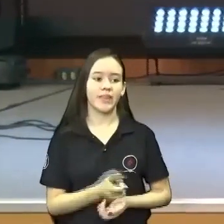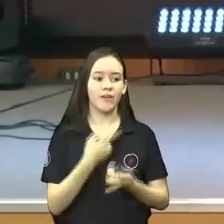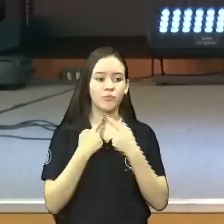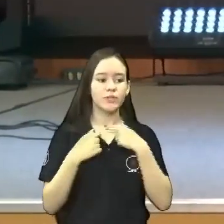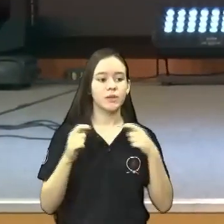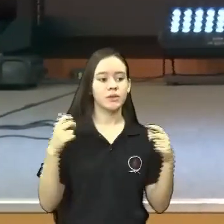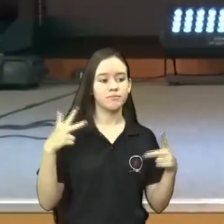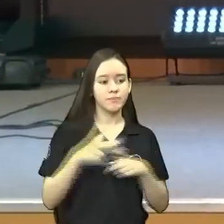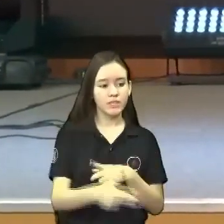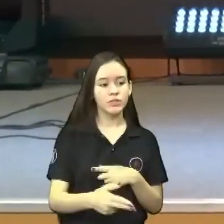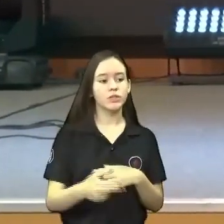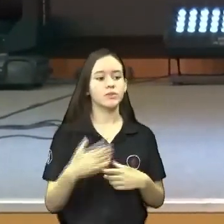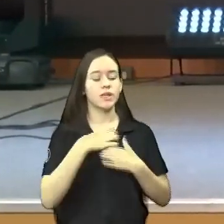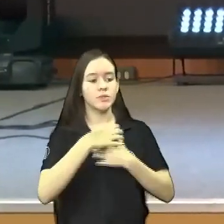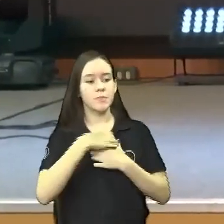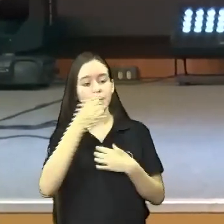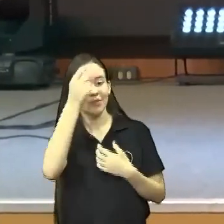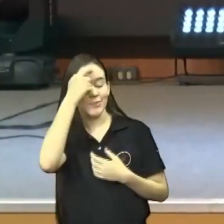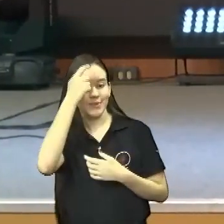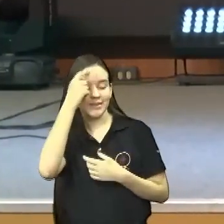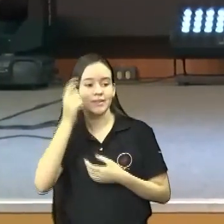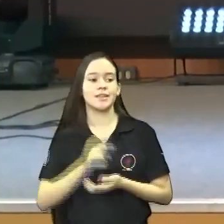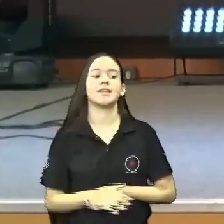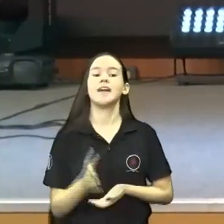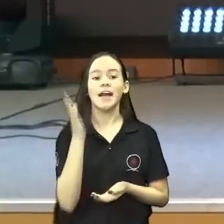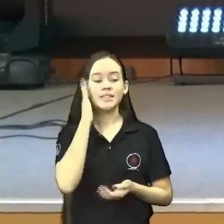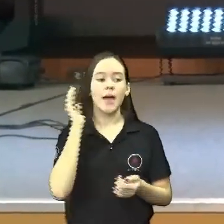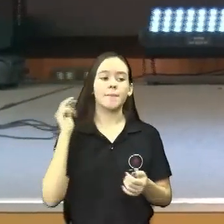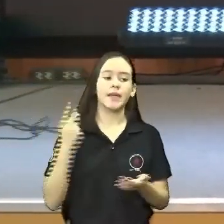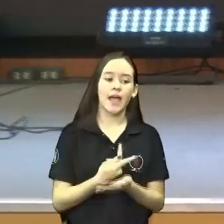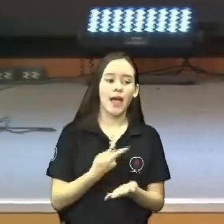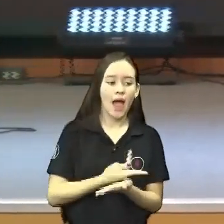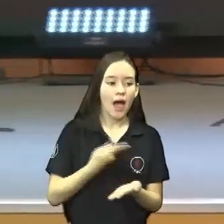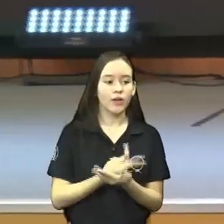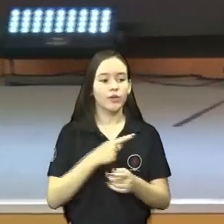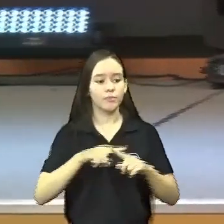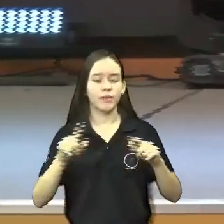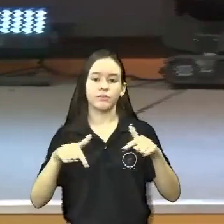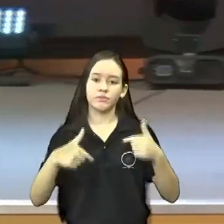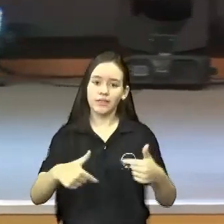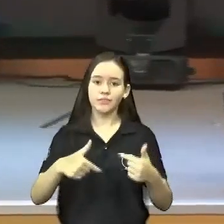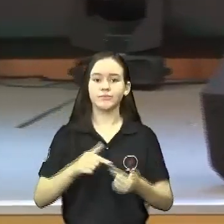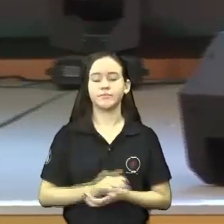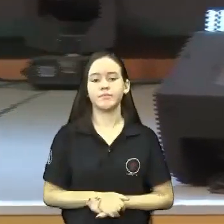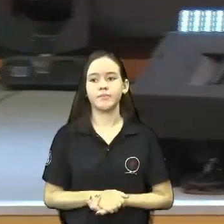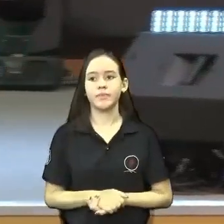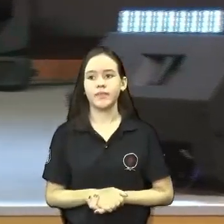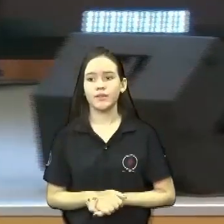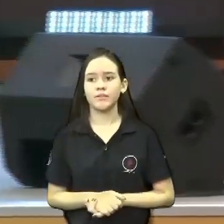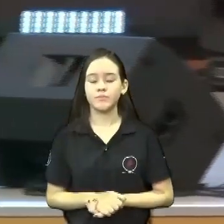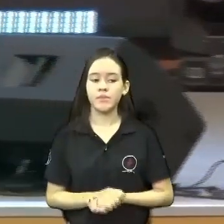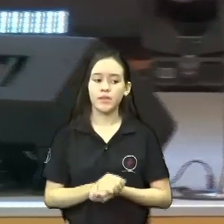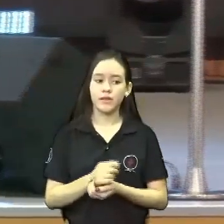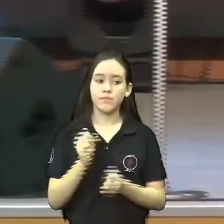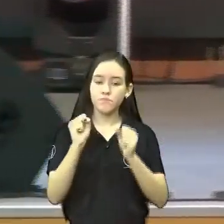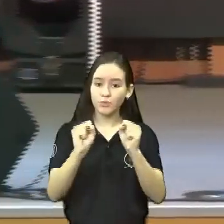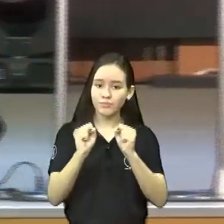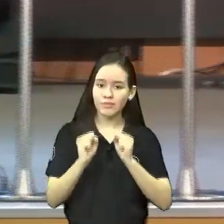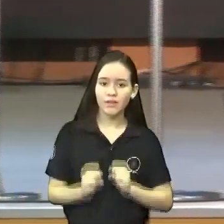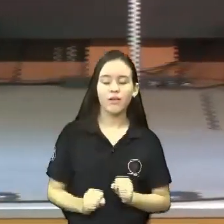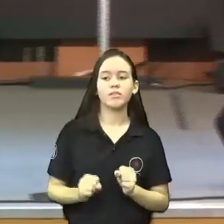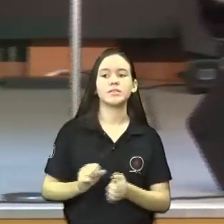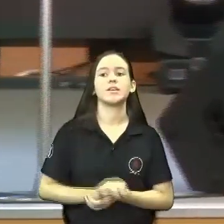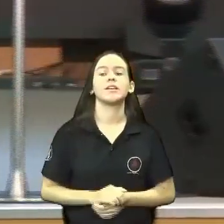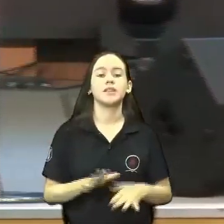interferir nos sentimentos na consciência sabe que é errado mas faz ela é poderosa Então